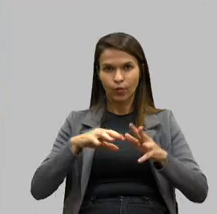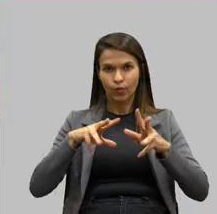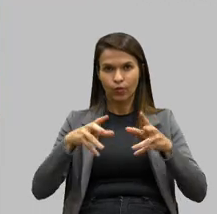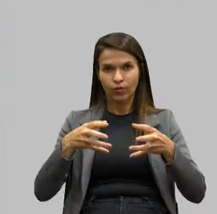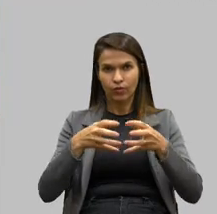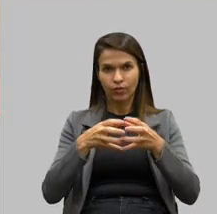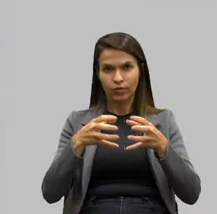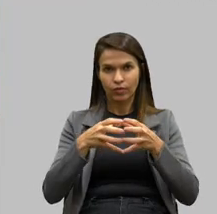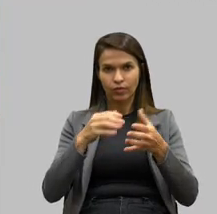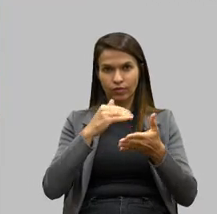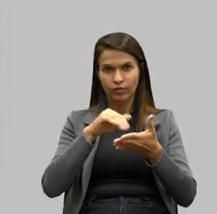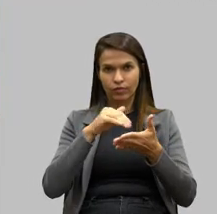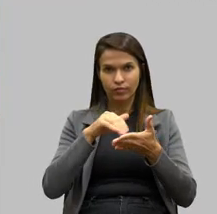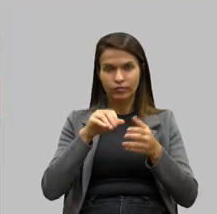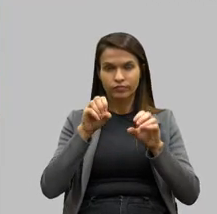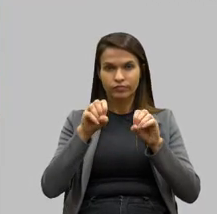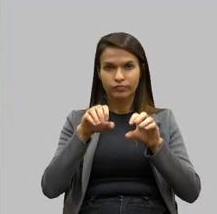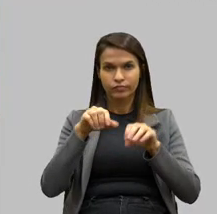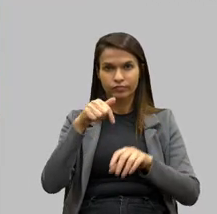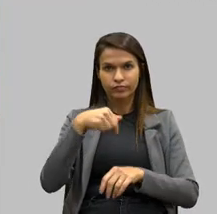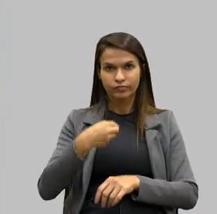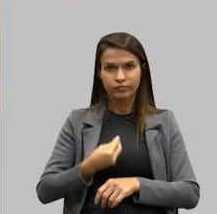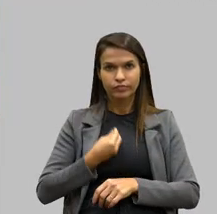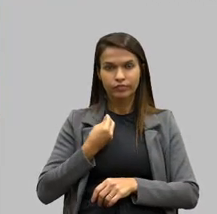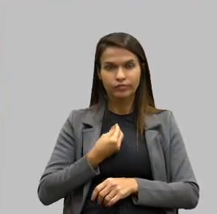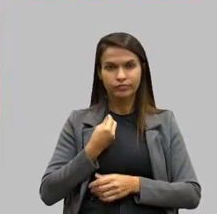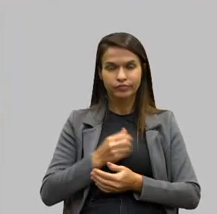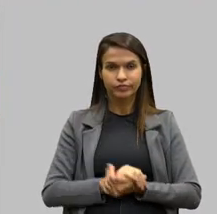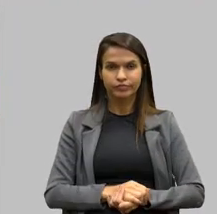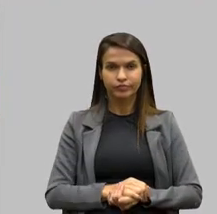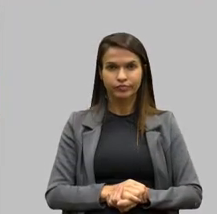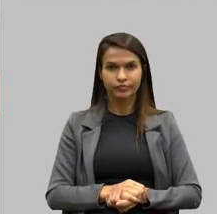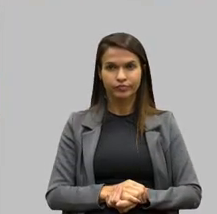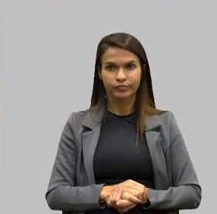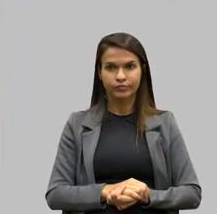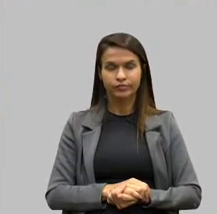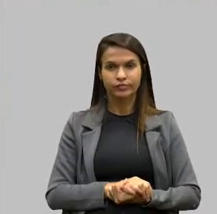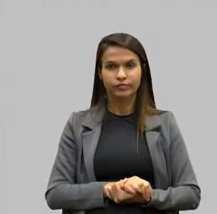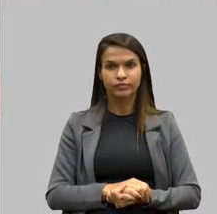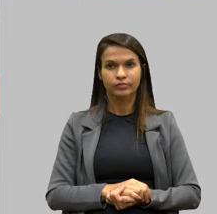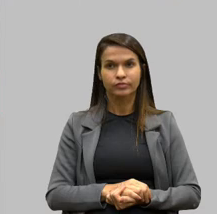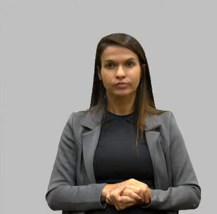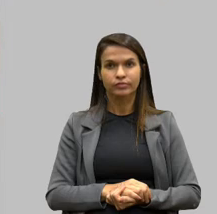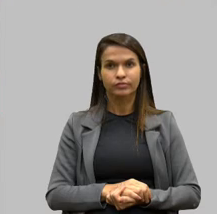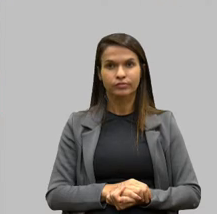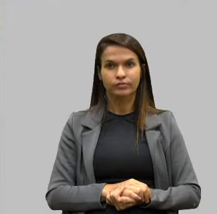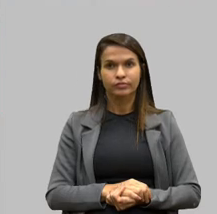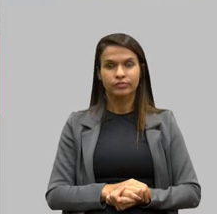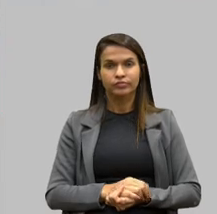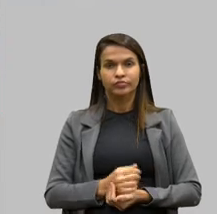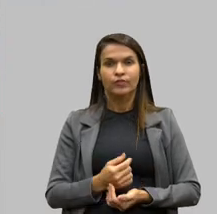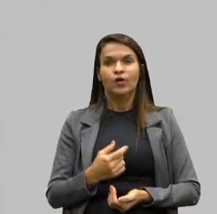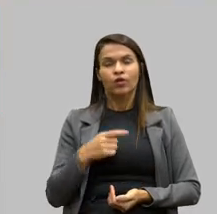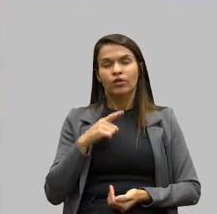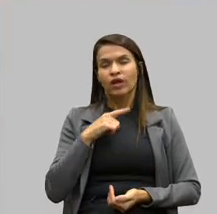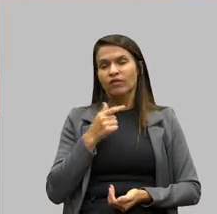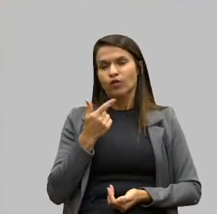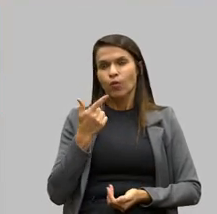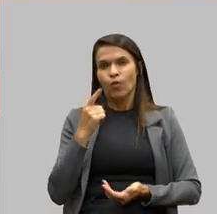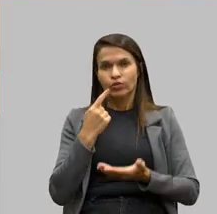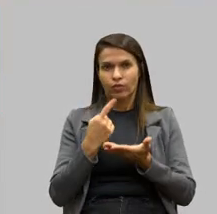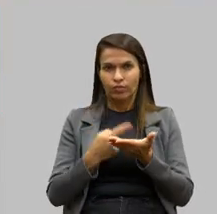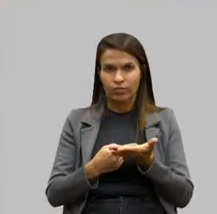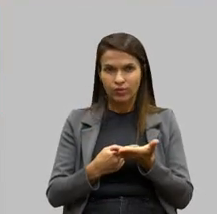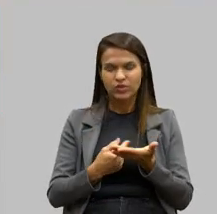Secretaria de Educação aqui presente. Secretário, estava cumprindo outro compromisso, estive logo no início